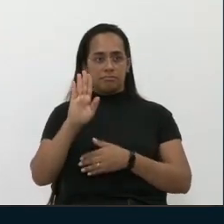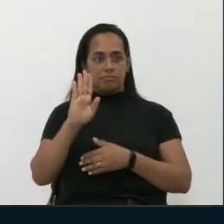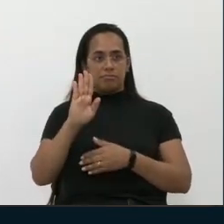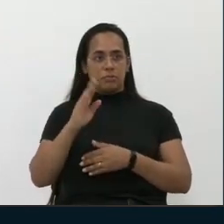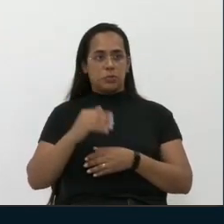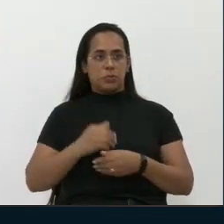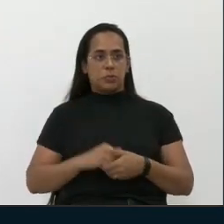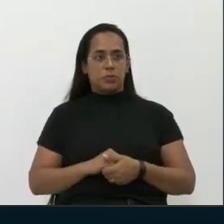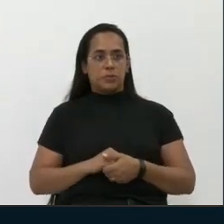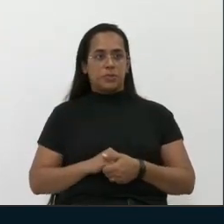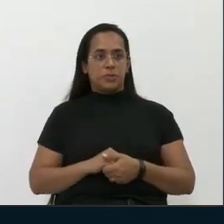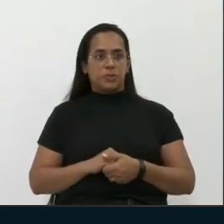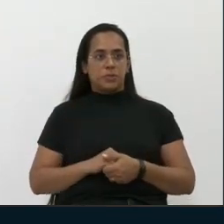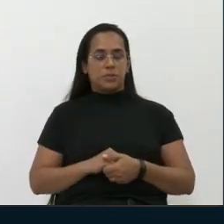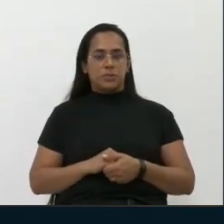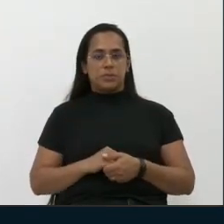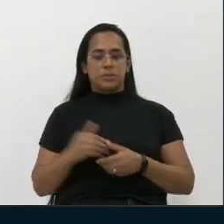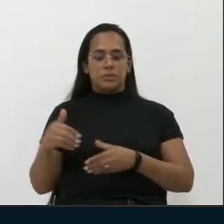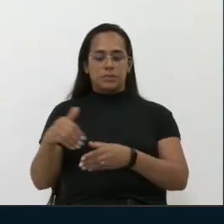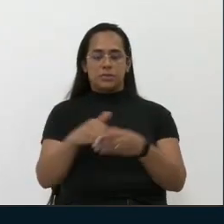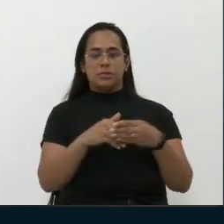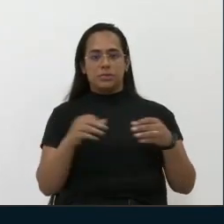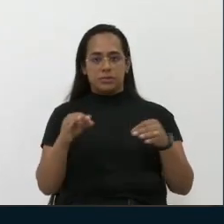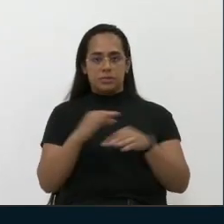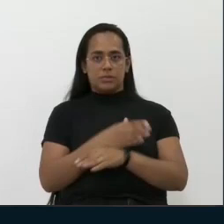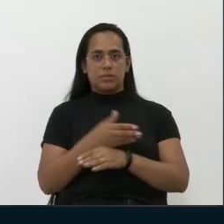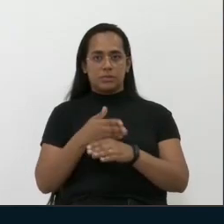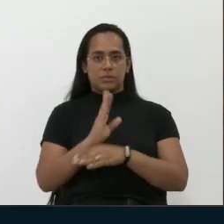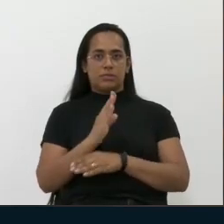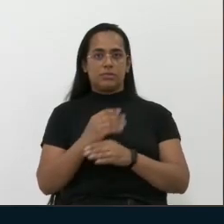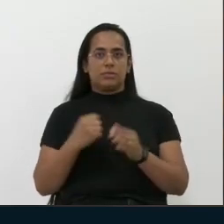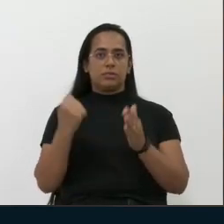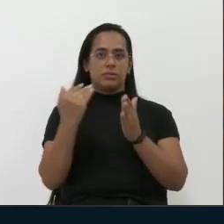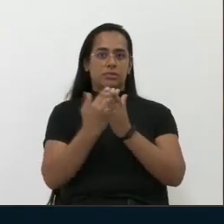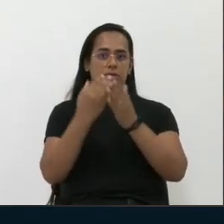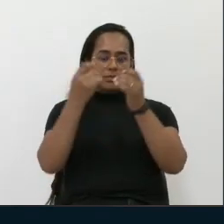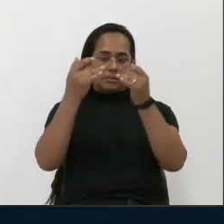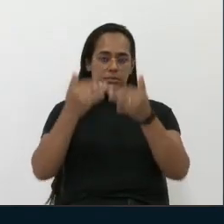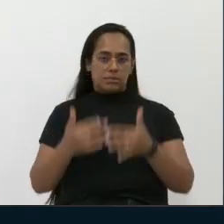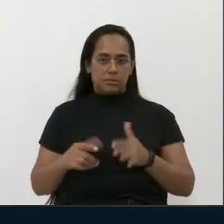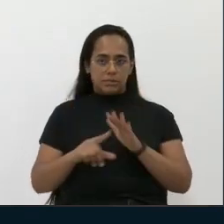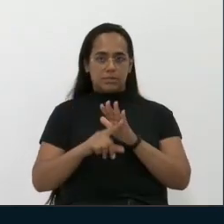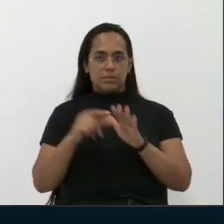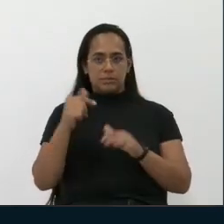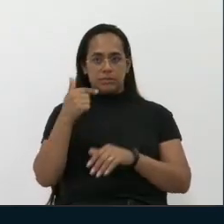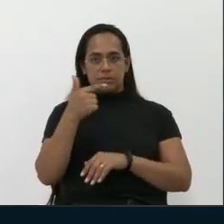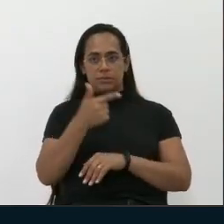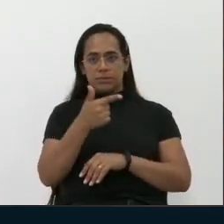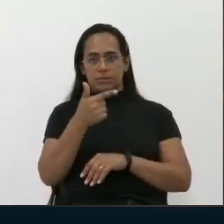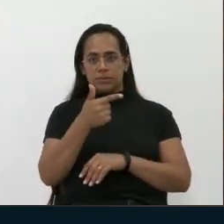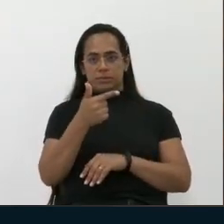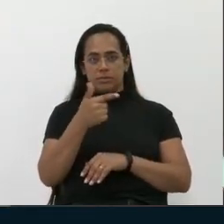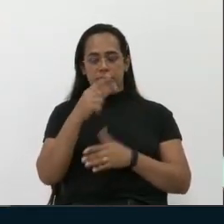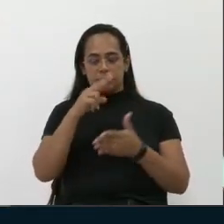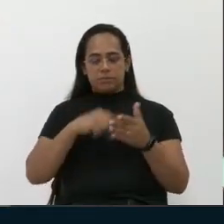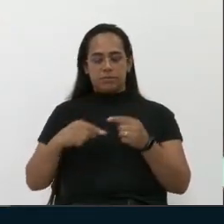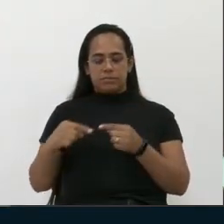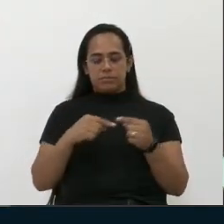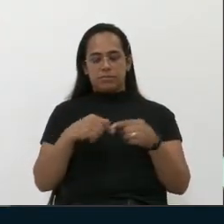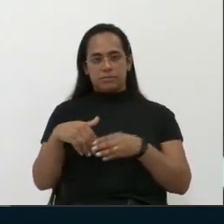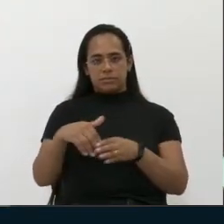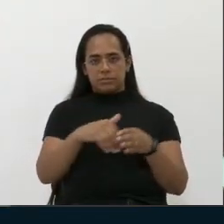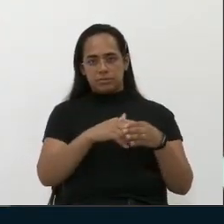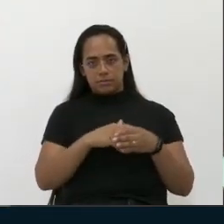manifestem. Encerrada a votação, aprovado, encaminhe. Item segundo. Leitura, discussão e